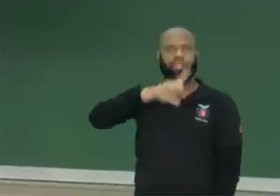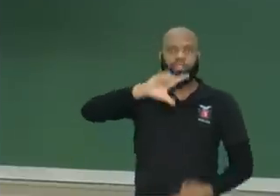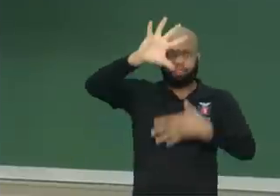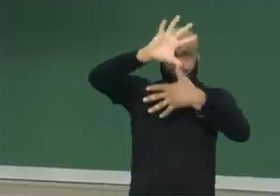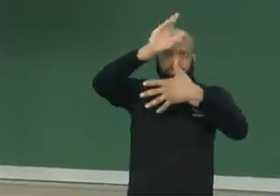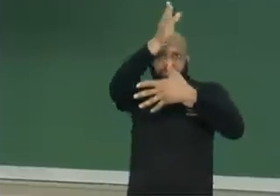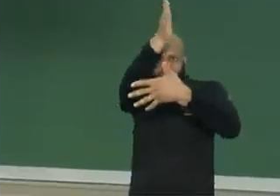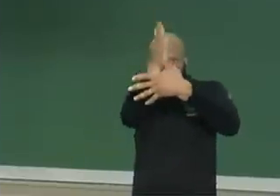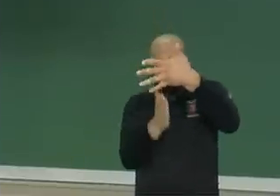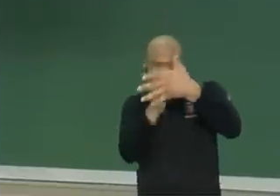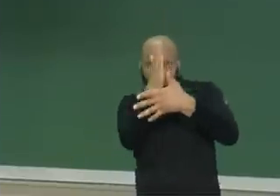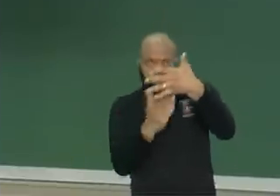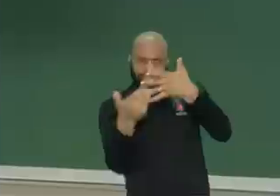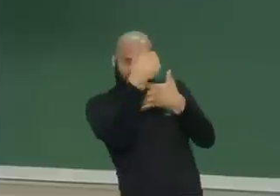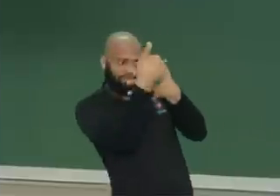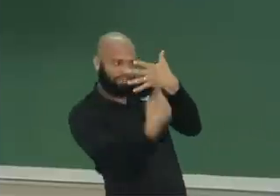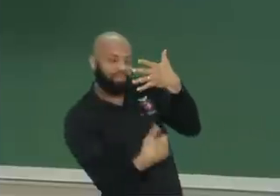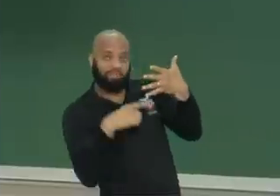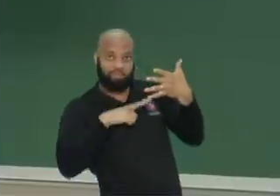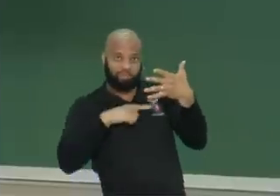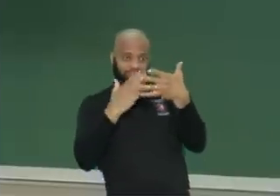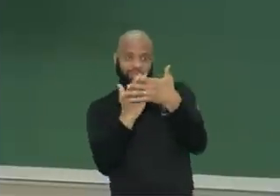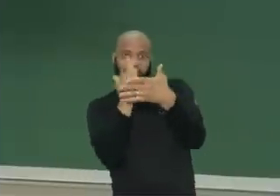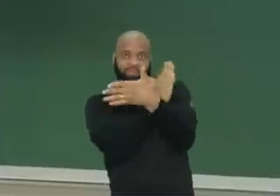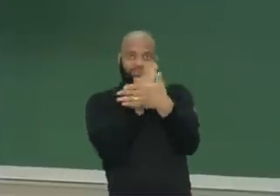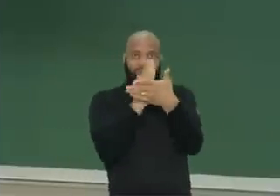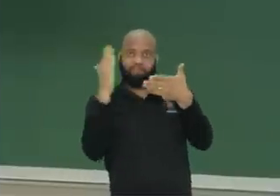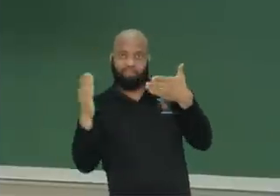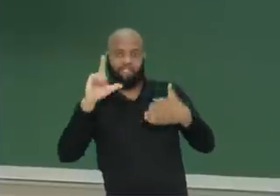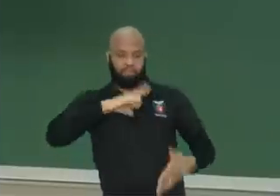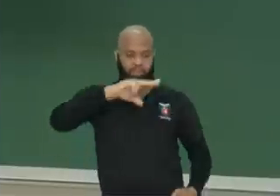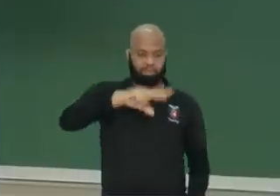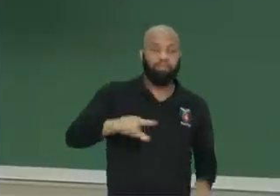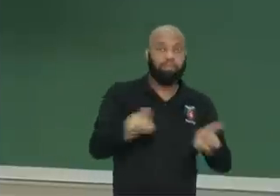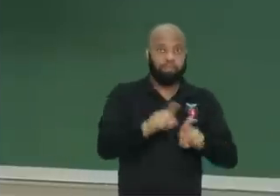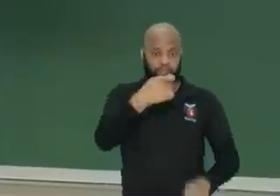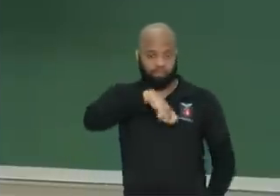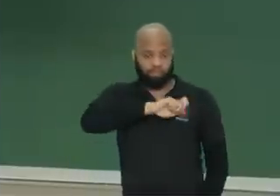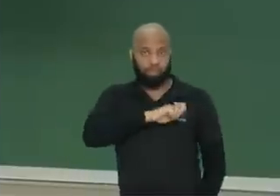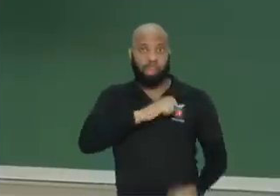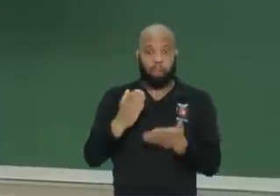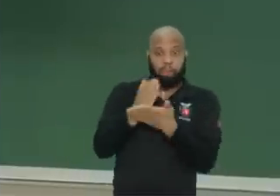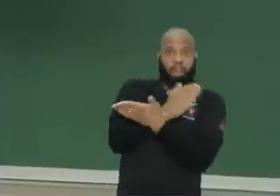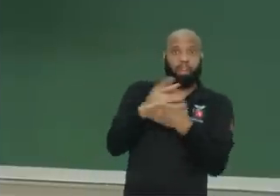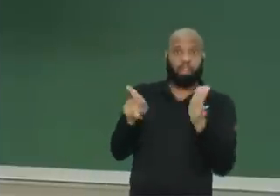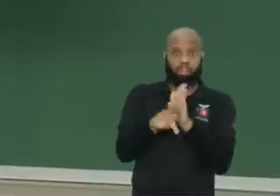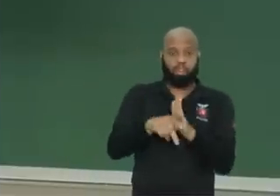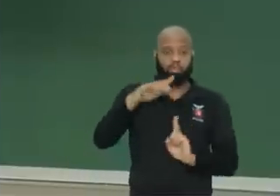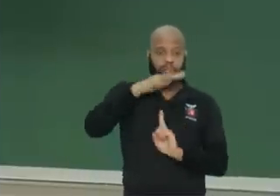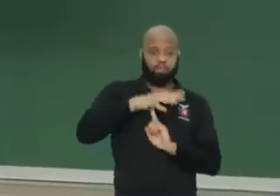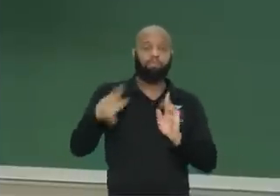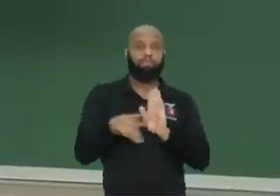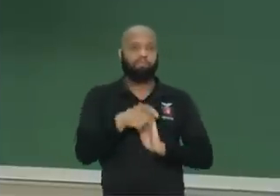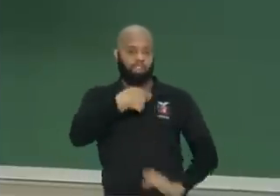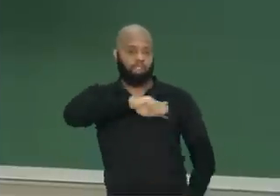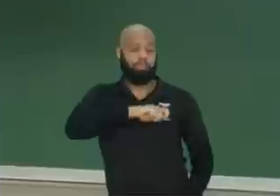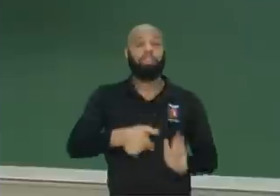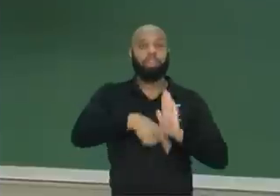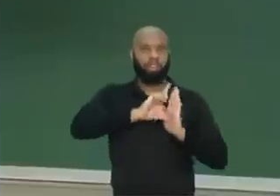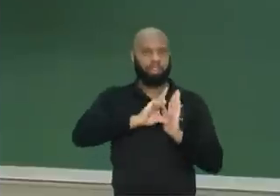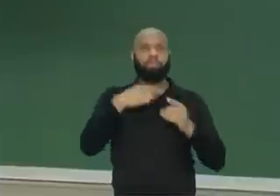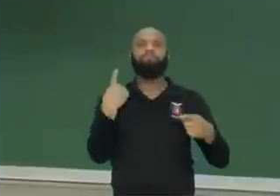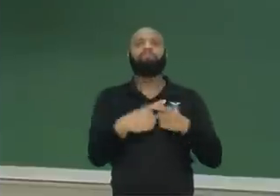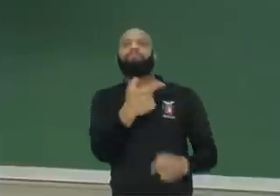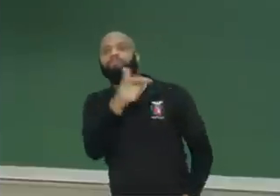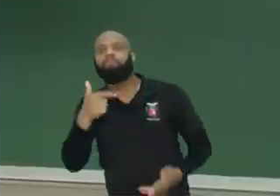entre Portugal e Espanha? A maior parte do território paranaense, naquele momento, pertencia aos espanhóis, que não